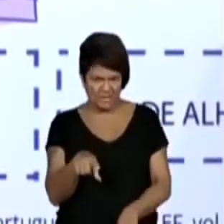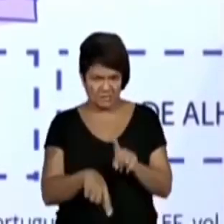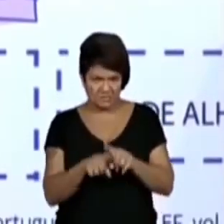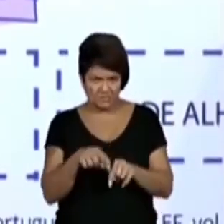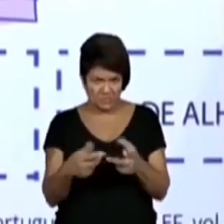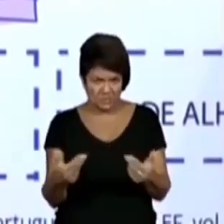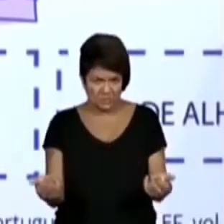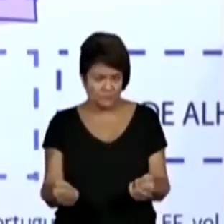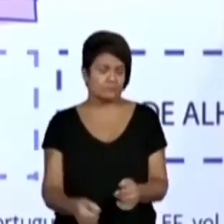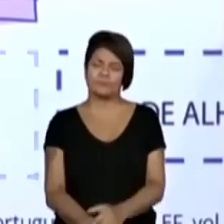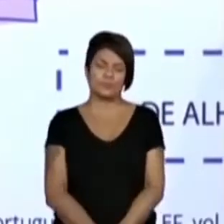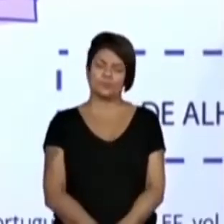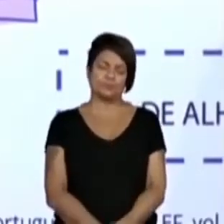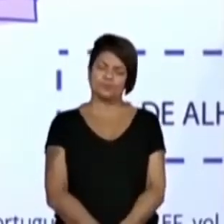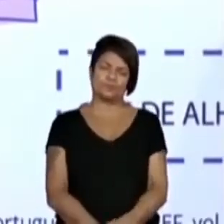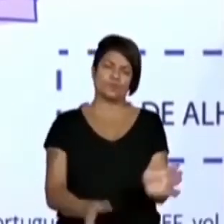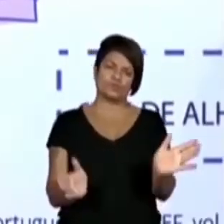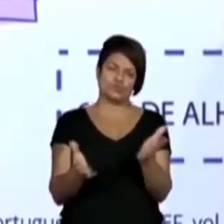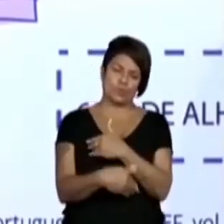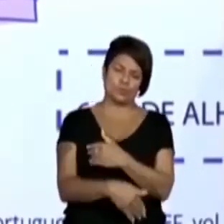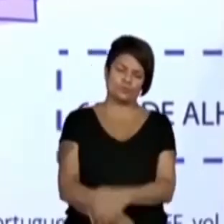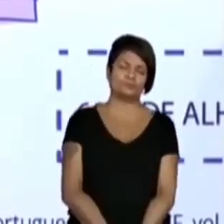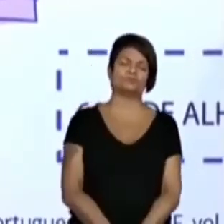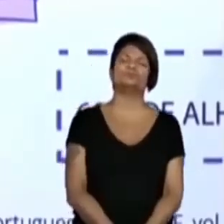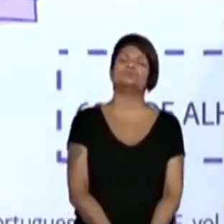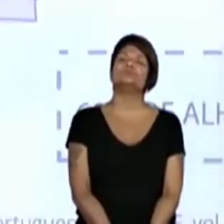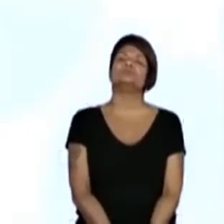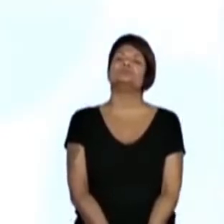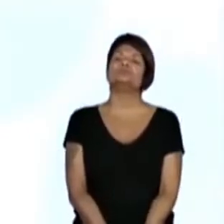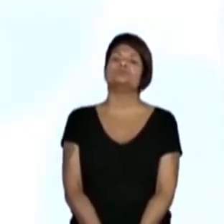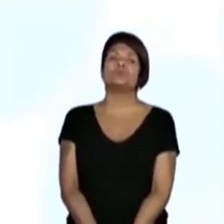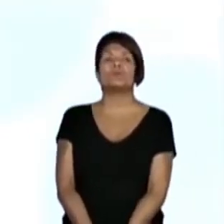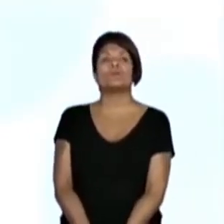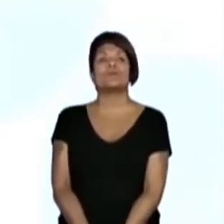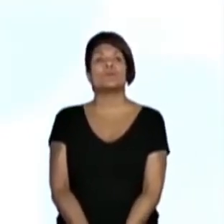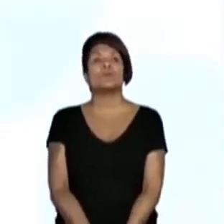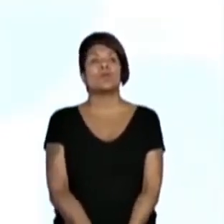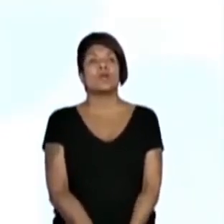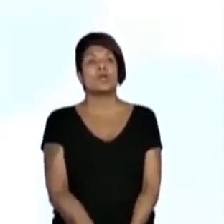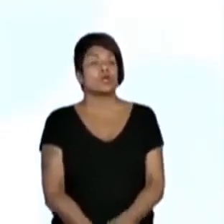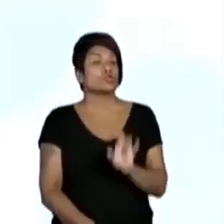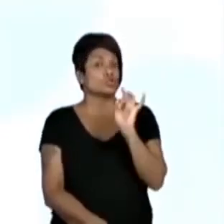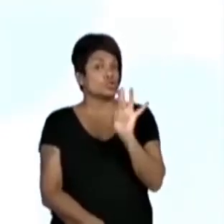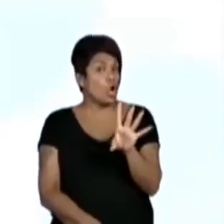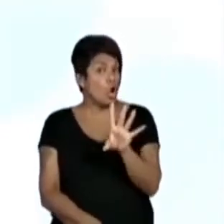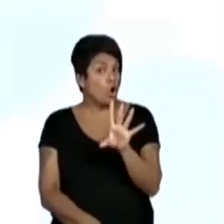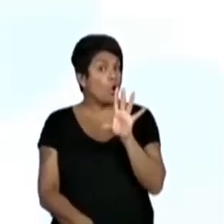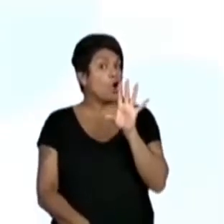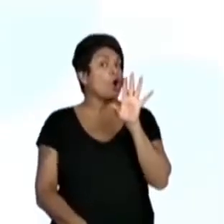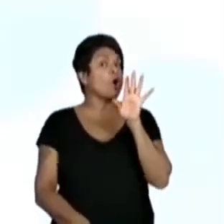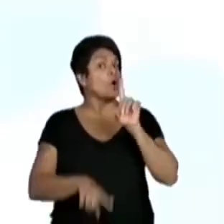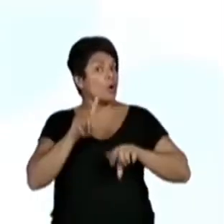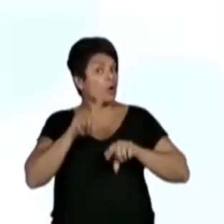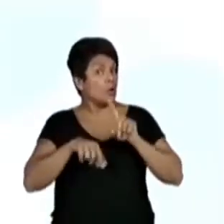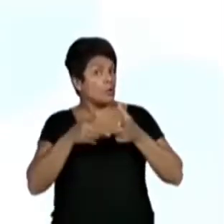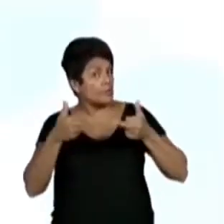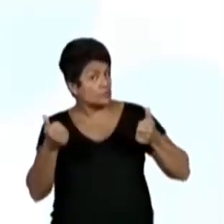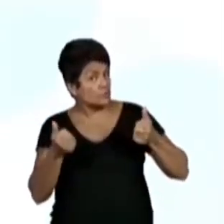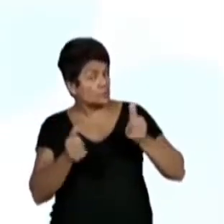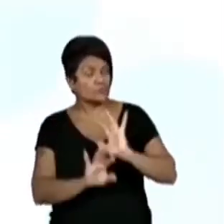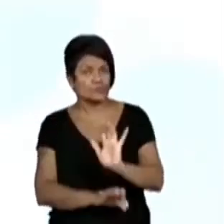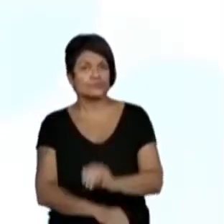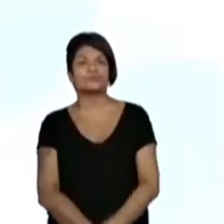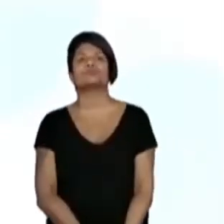ingrediente? Não. Então, vou me despedir. Nessa tela vai ficar apenas os ingredientes. Tenho